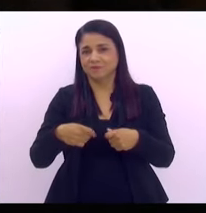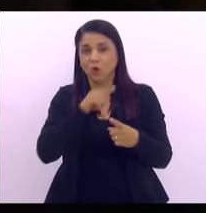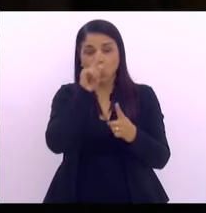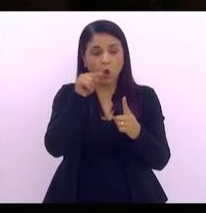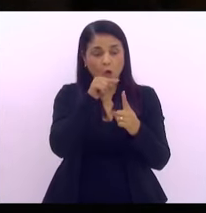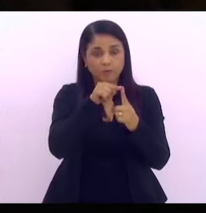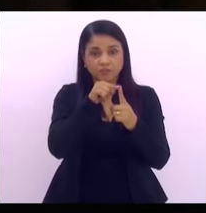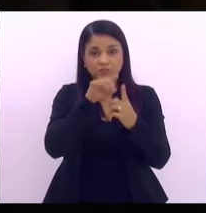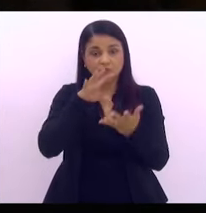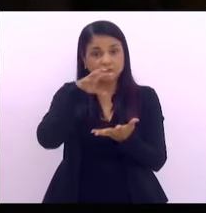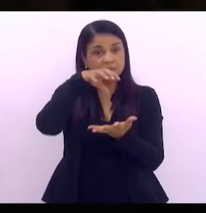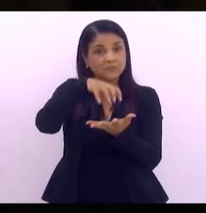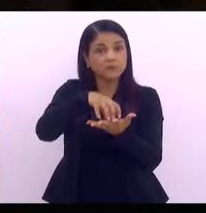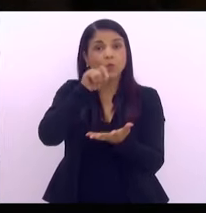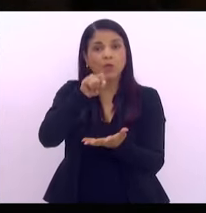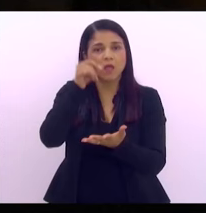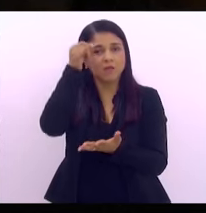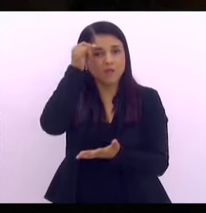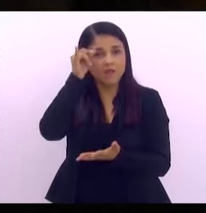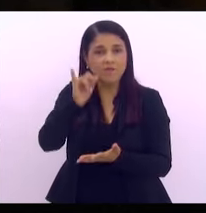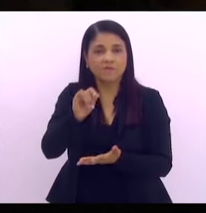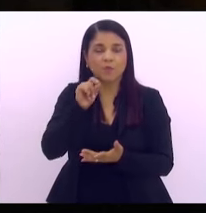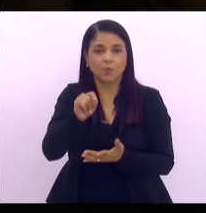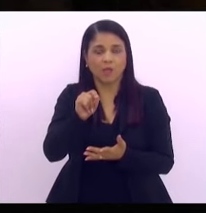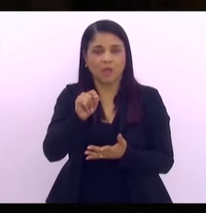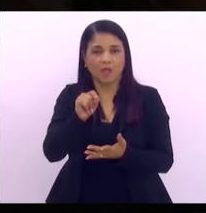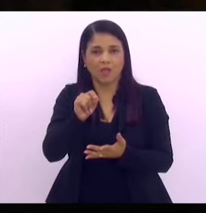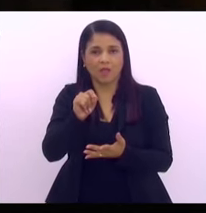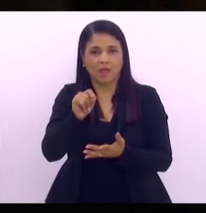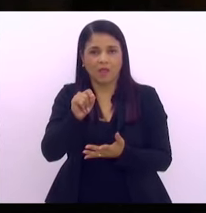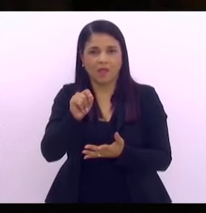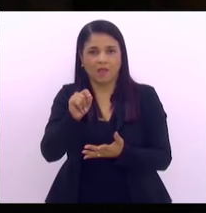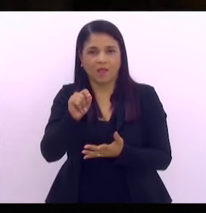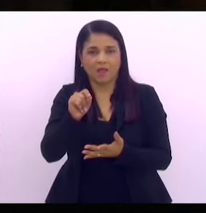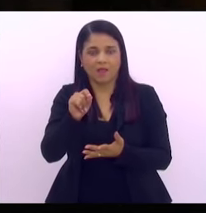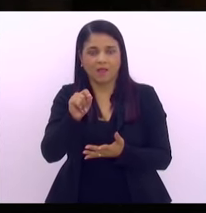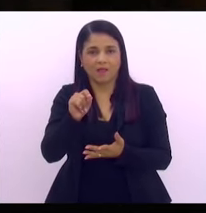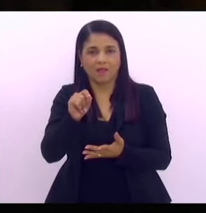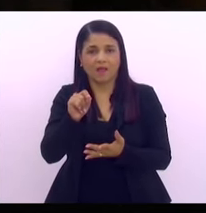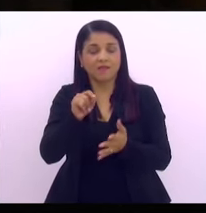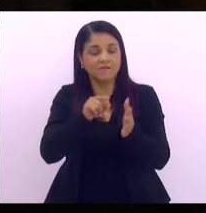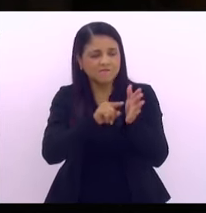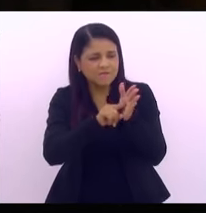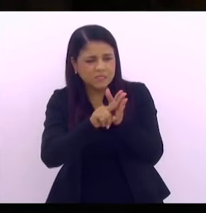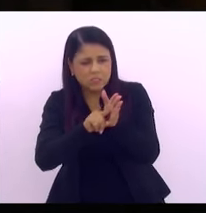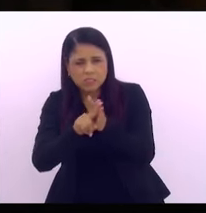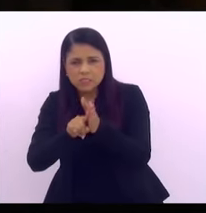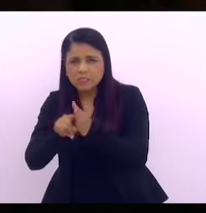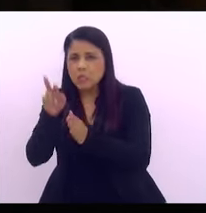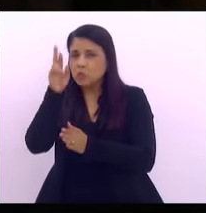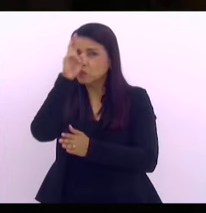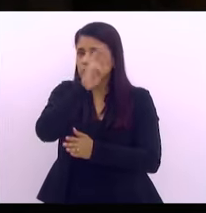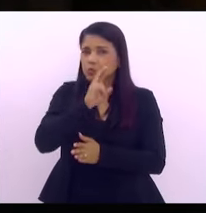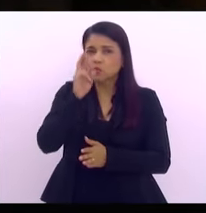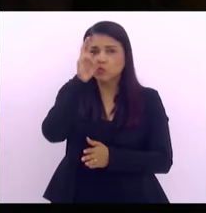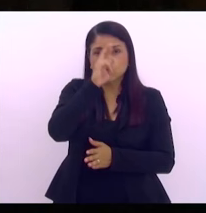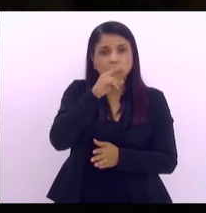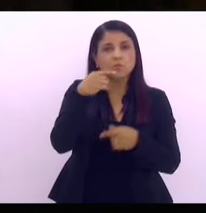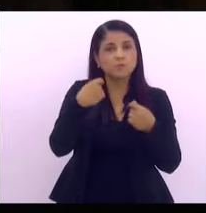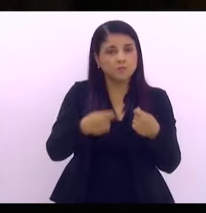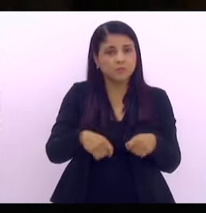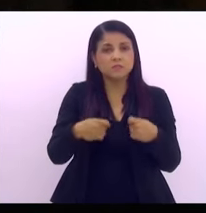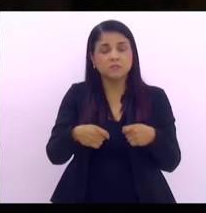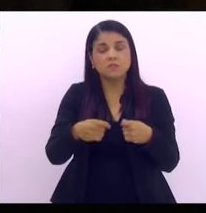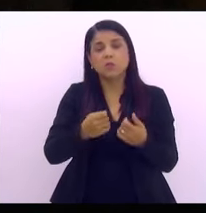prevenção, da investigação. Eu sempre pergunto, quantos milhões